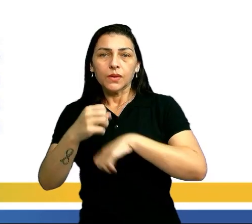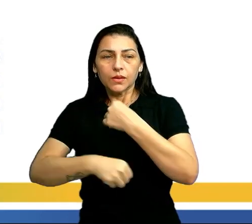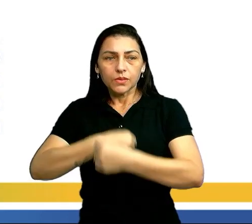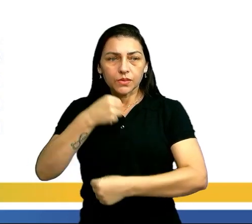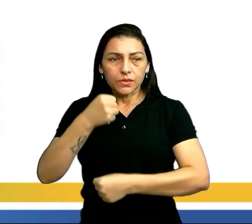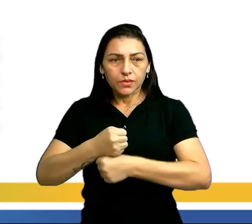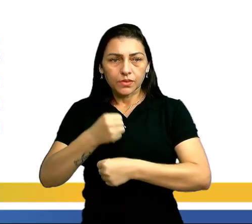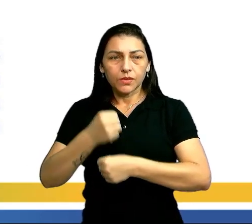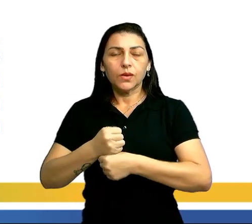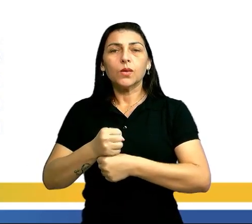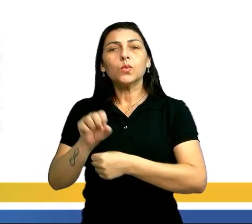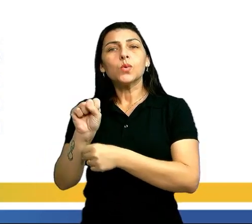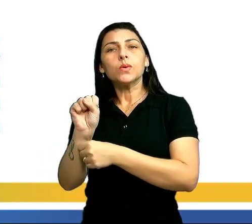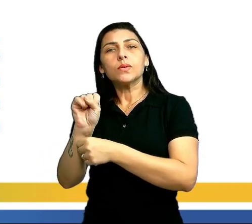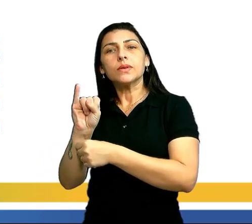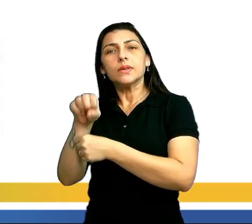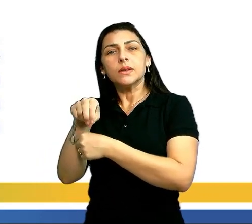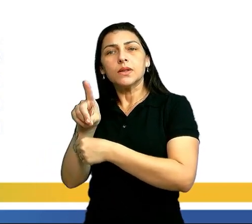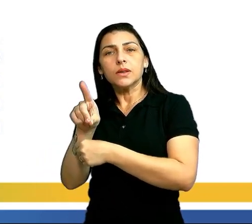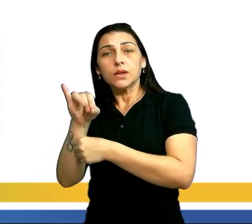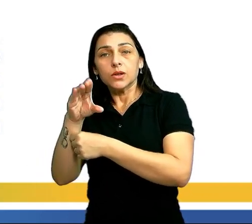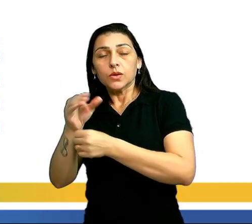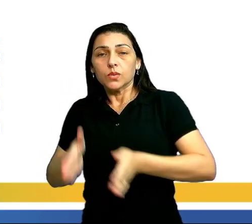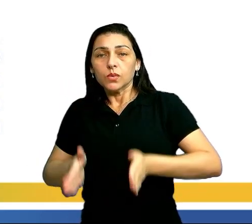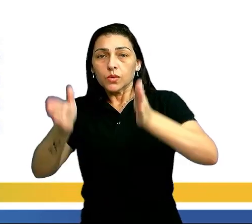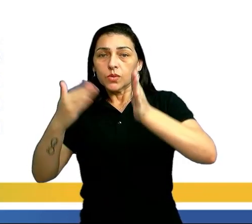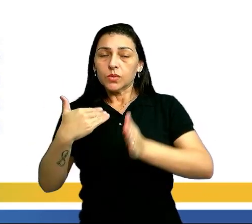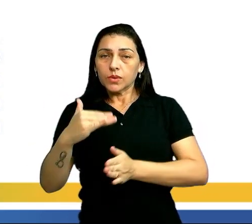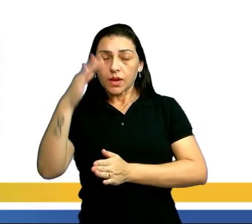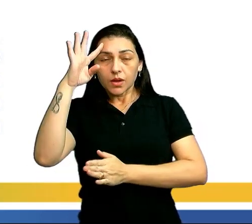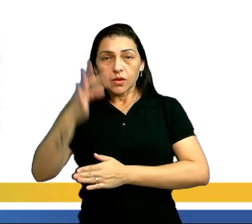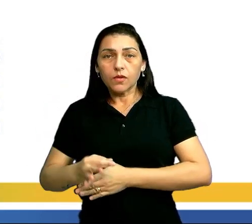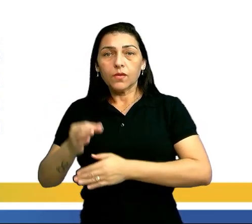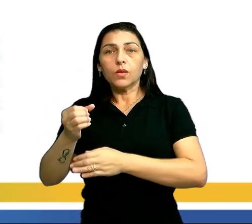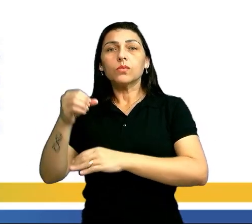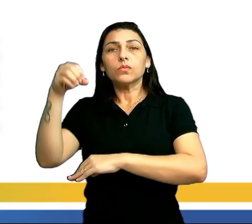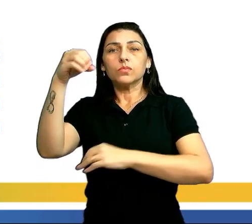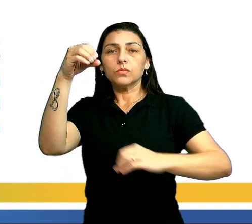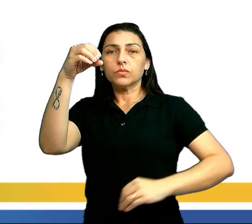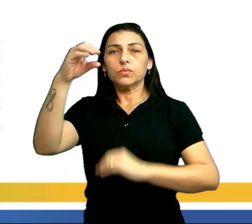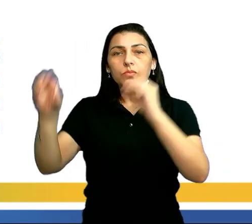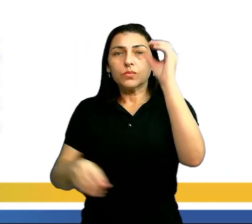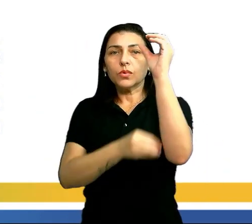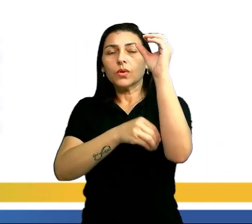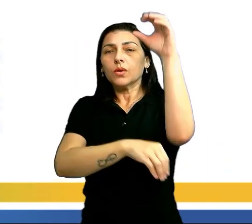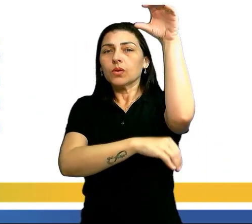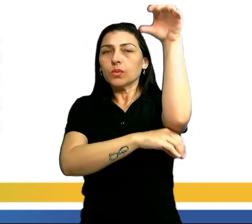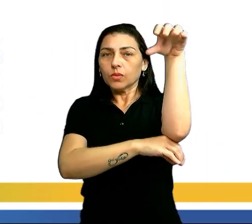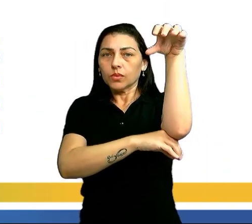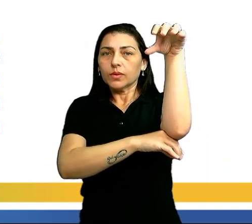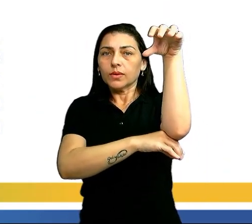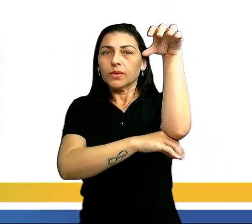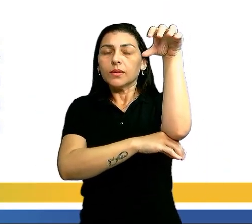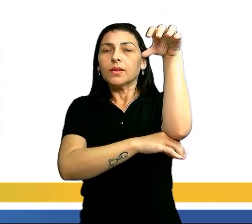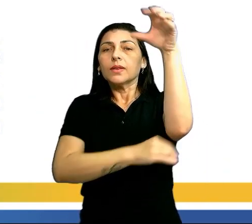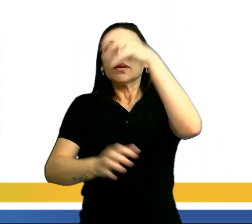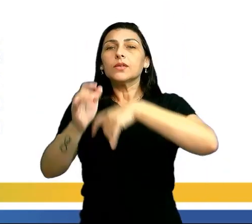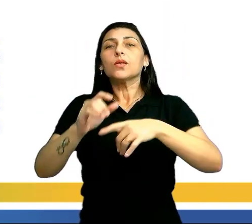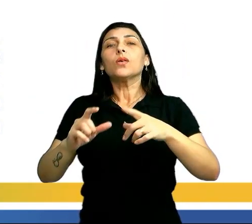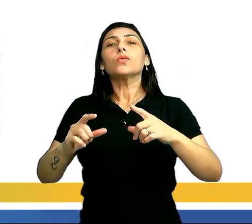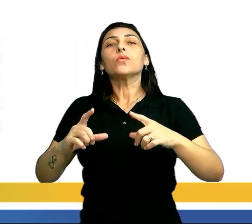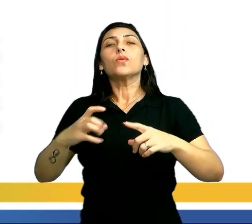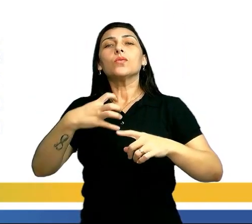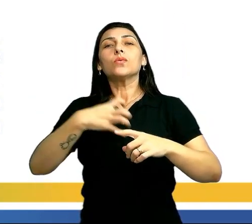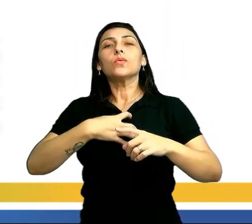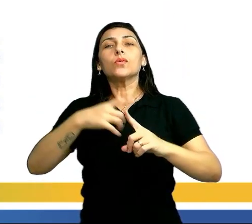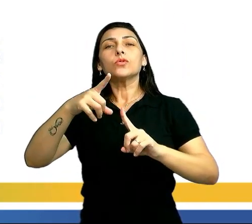fim de ano, o síndico de um condomínio resolveu colocar em um poste uma iluminação natalina em formato de